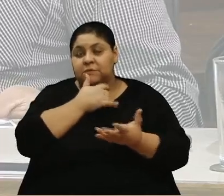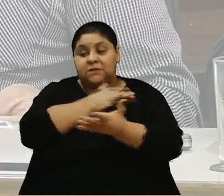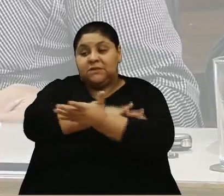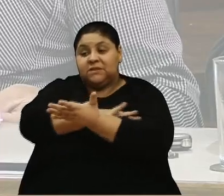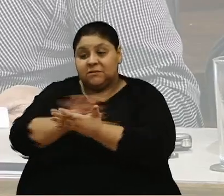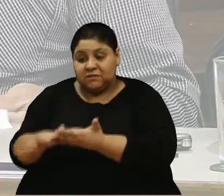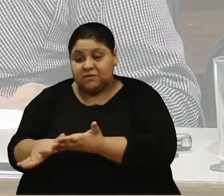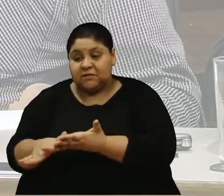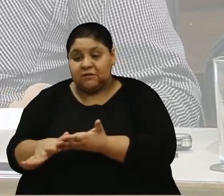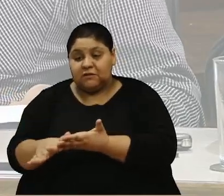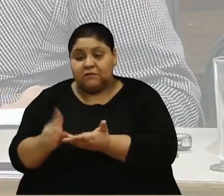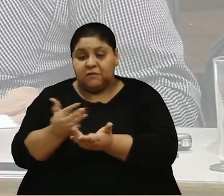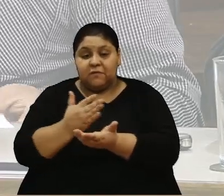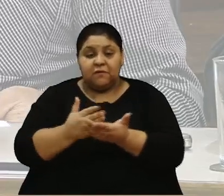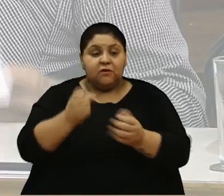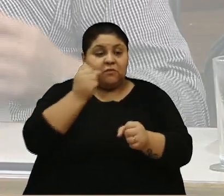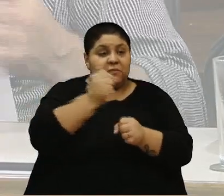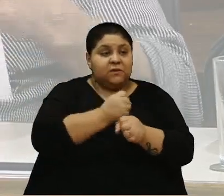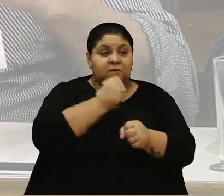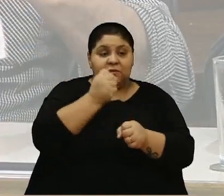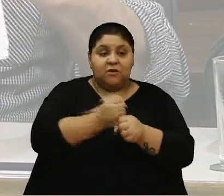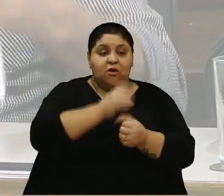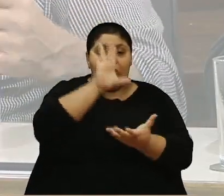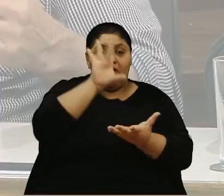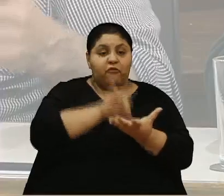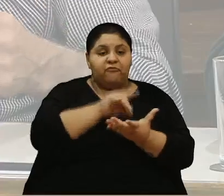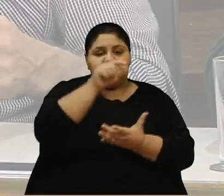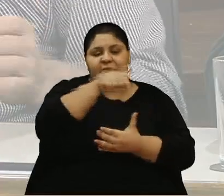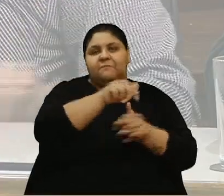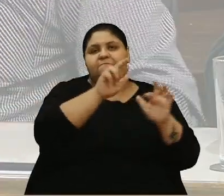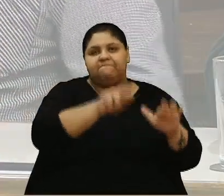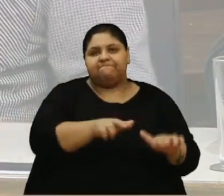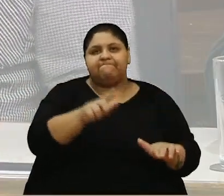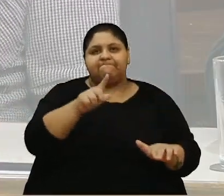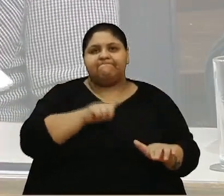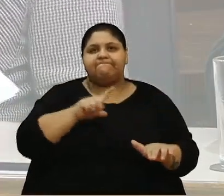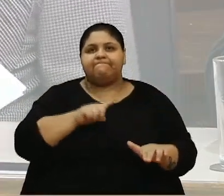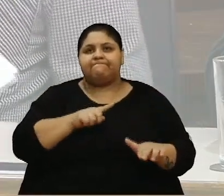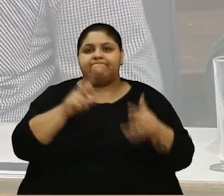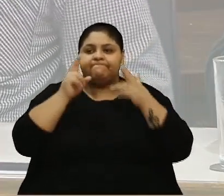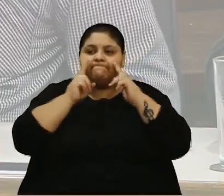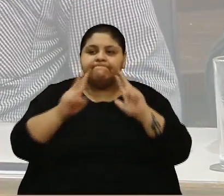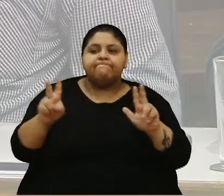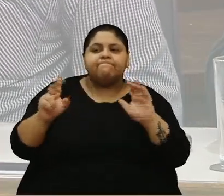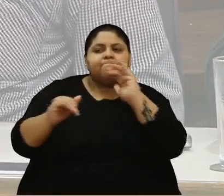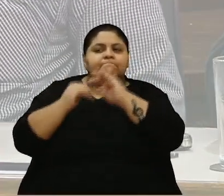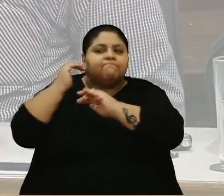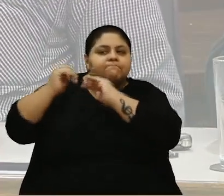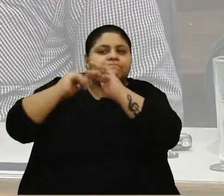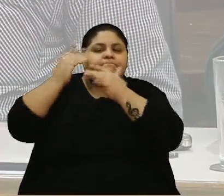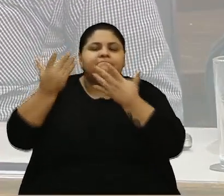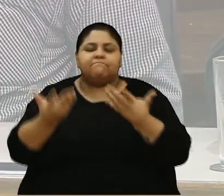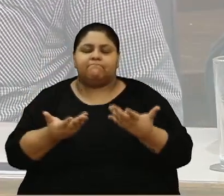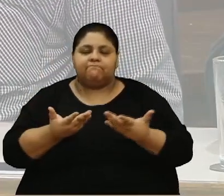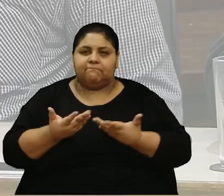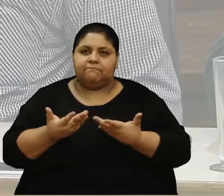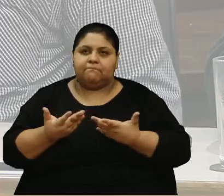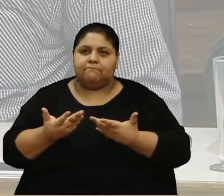vai ser uma obra que vai ficar na nossa região. Então a gente tem que ter esse olhar também de desenvolvimento a partir dessa